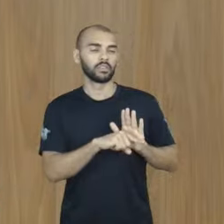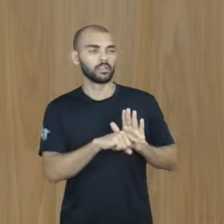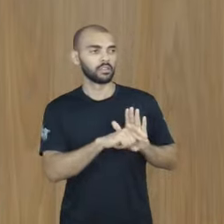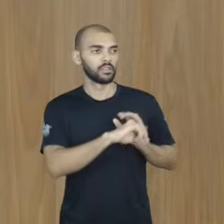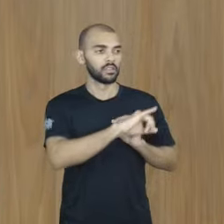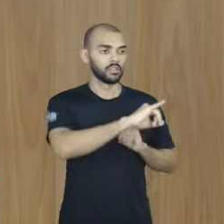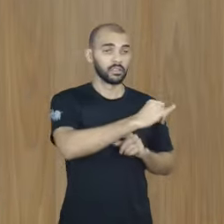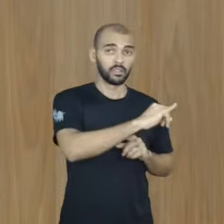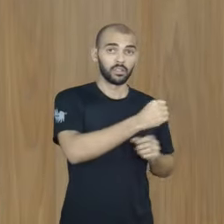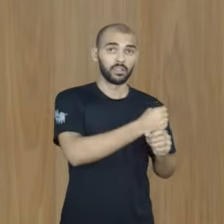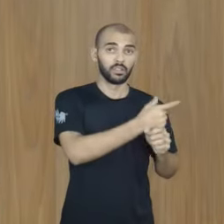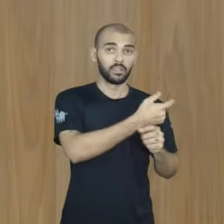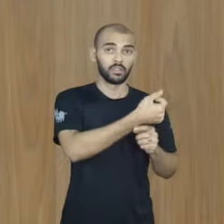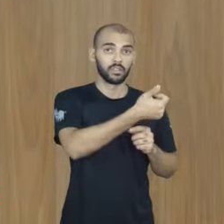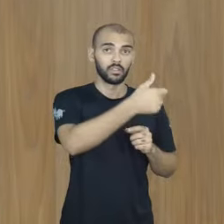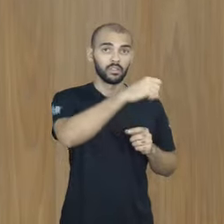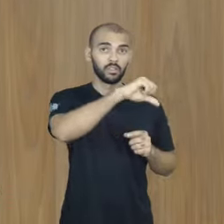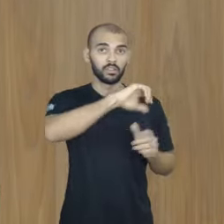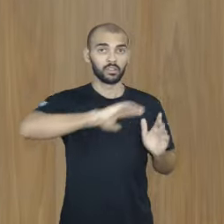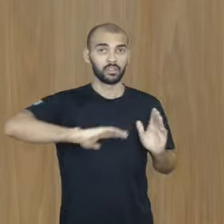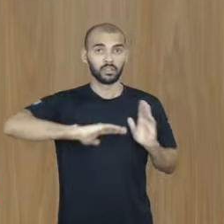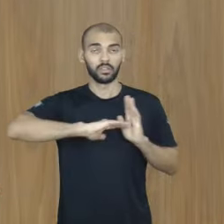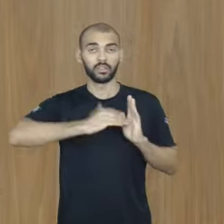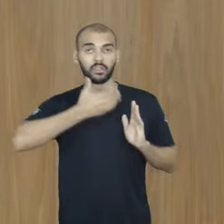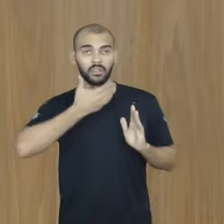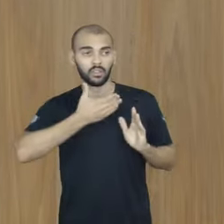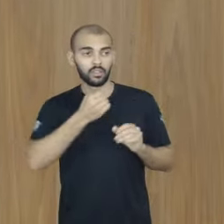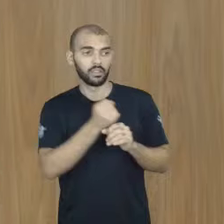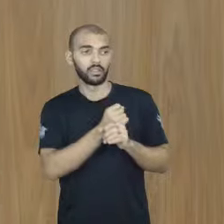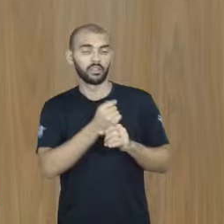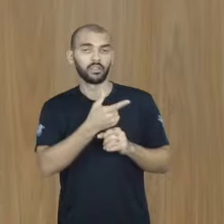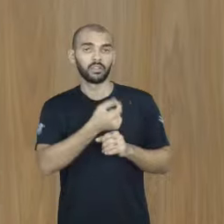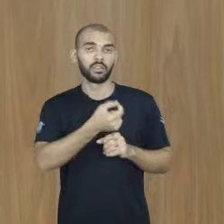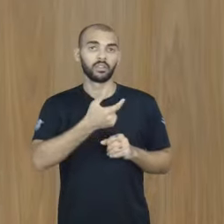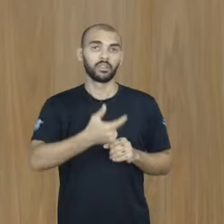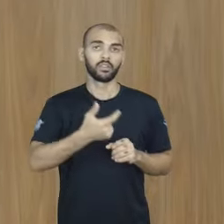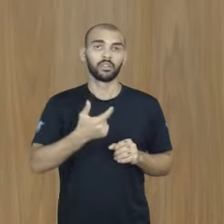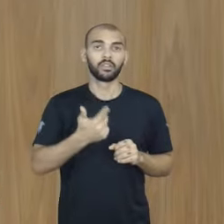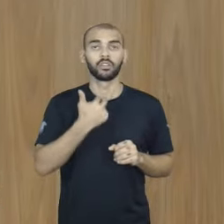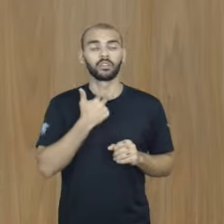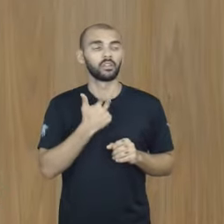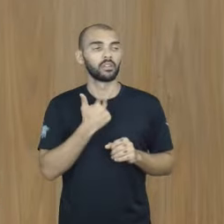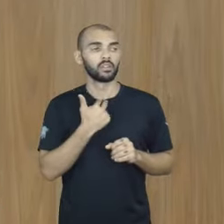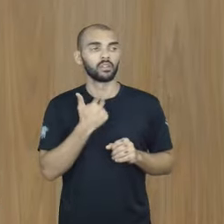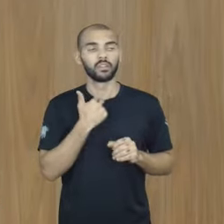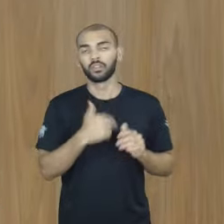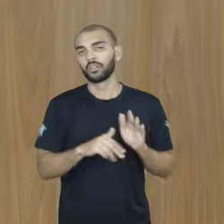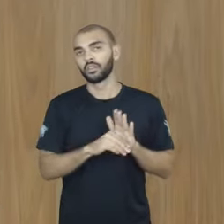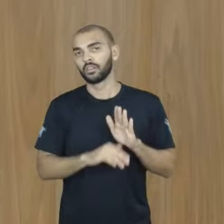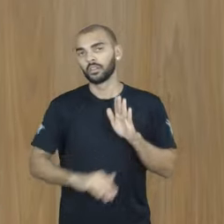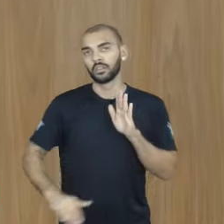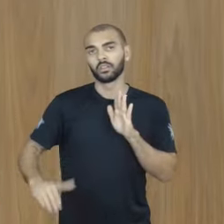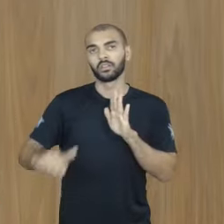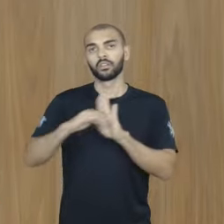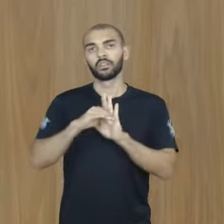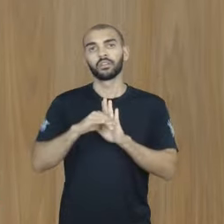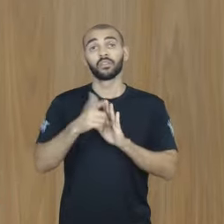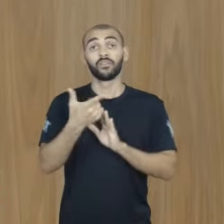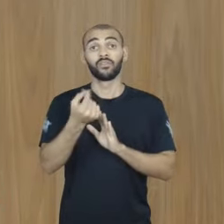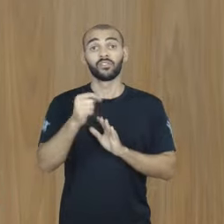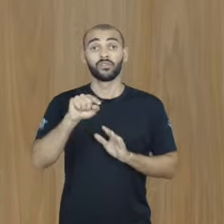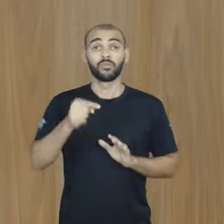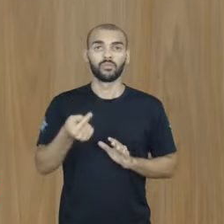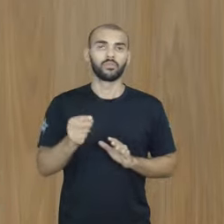de 2019 e dezembro de 2022 e que não ultrapassem, que não sejam maior que o valor de